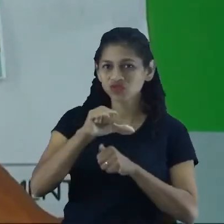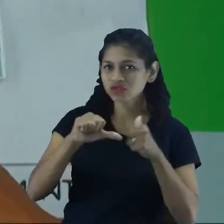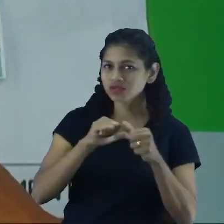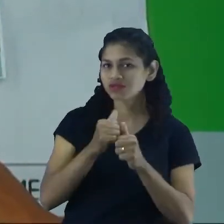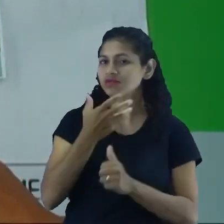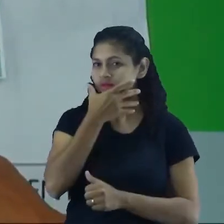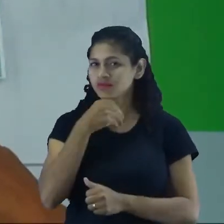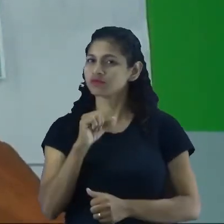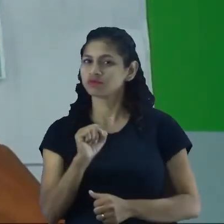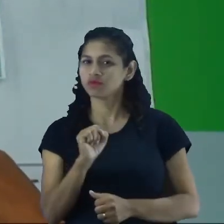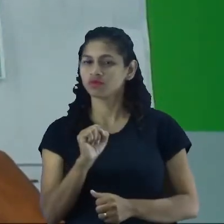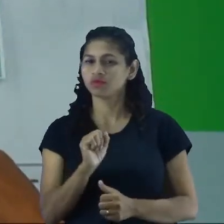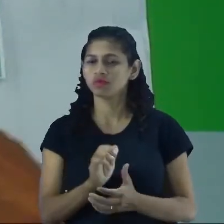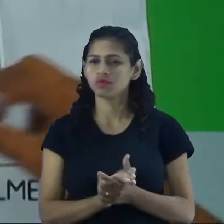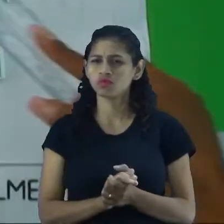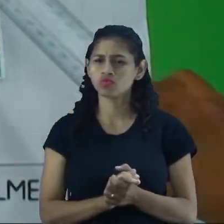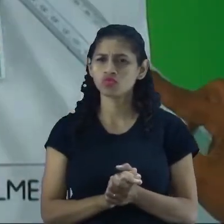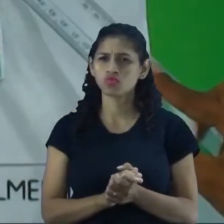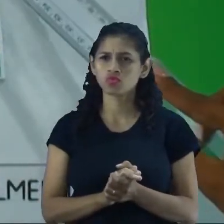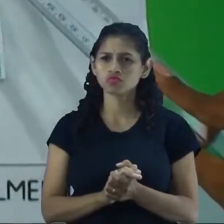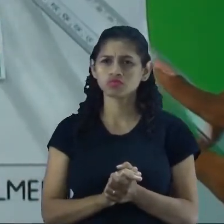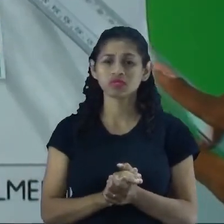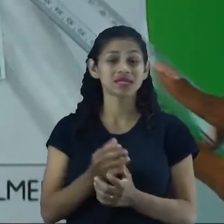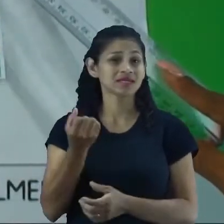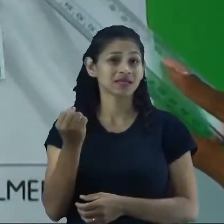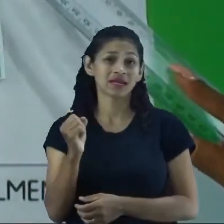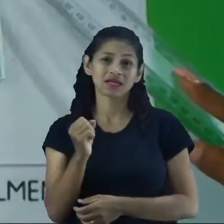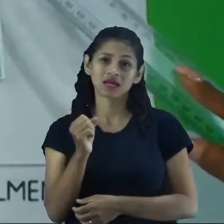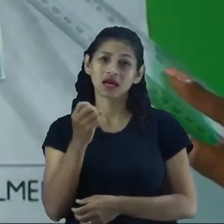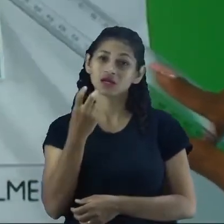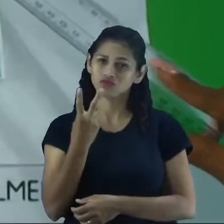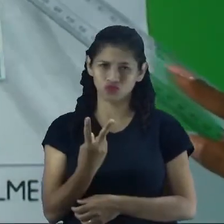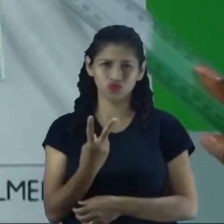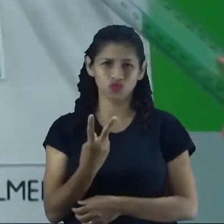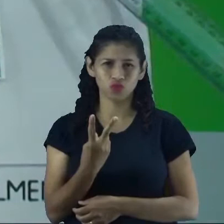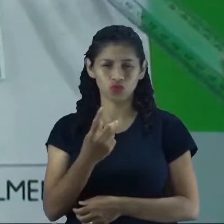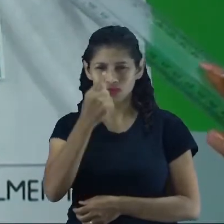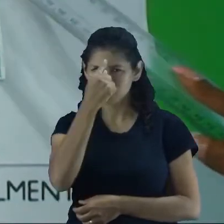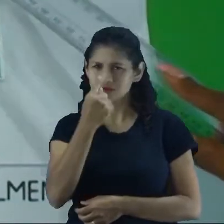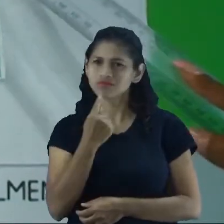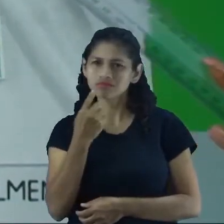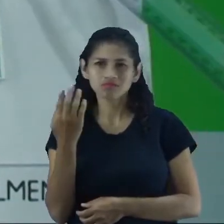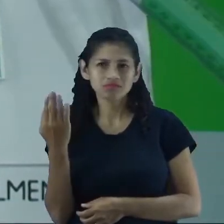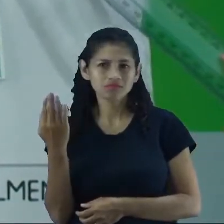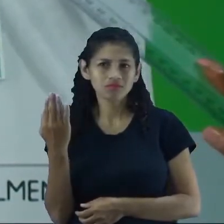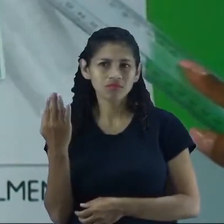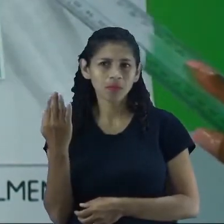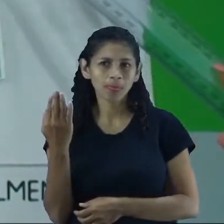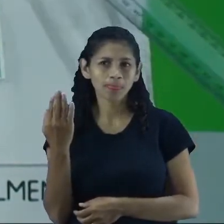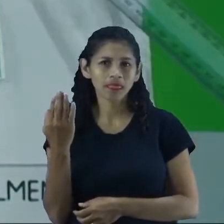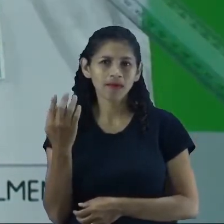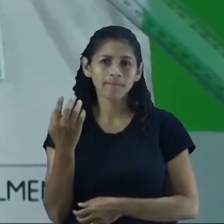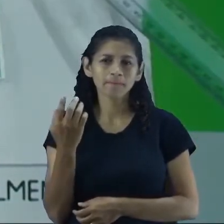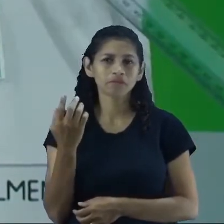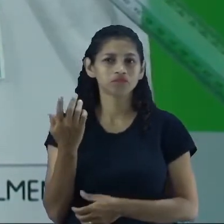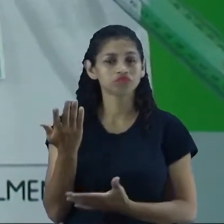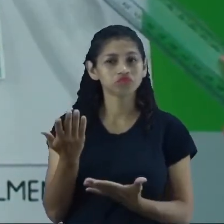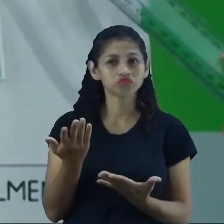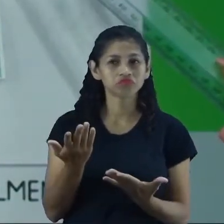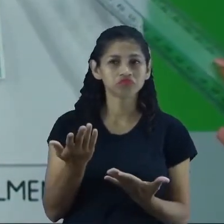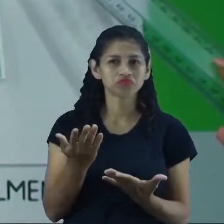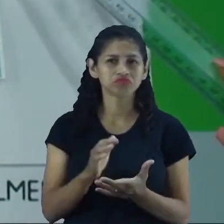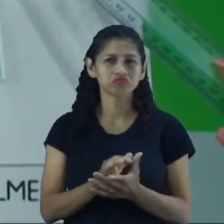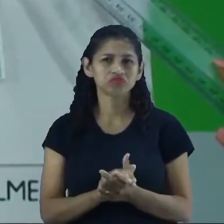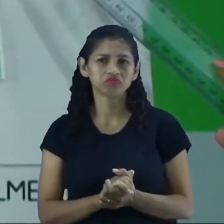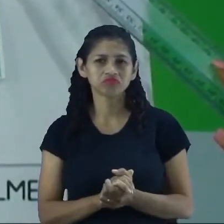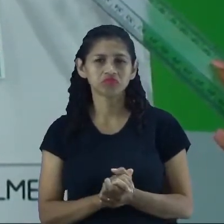que é a imagem número 2? Aqui a imagem número 2 nós temos o quê? Uma estrada, né? Então nós temos